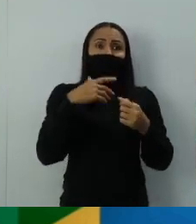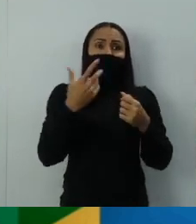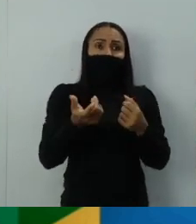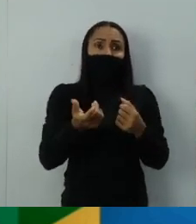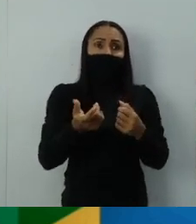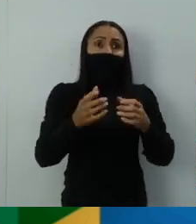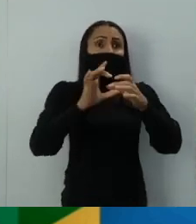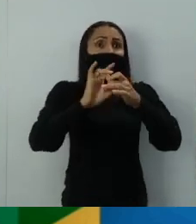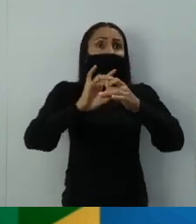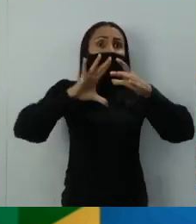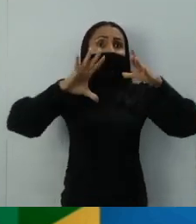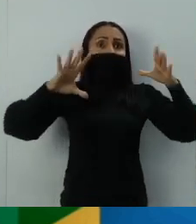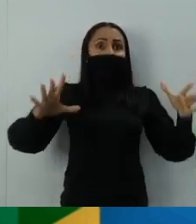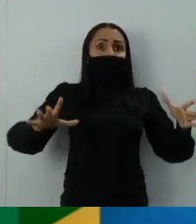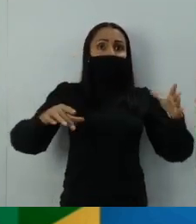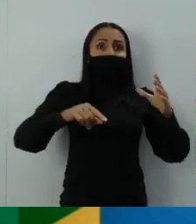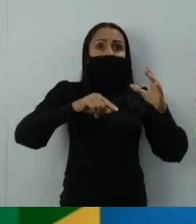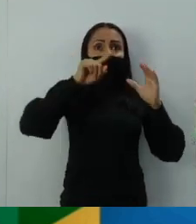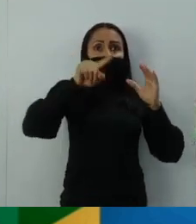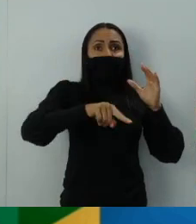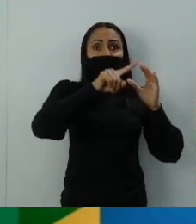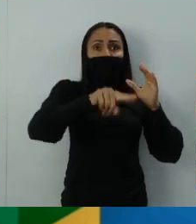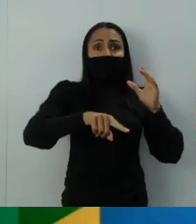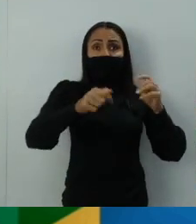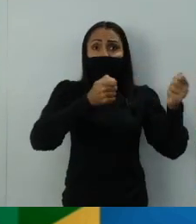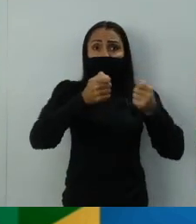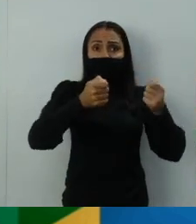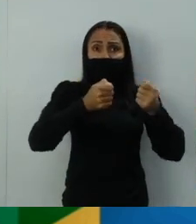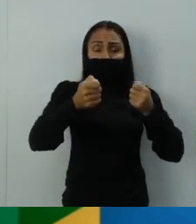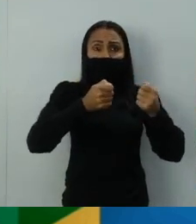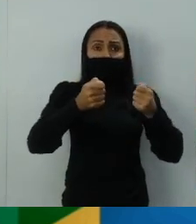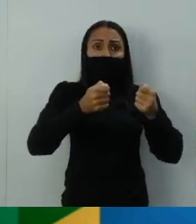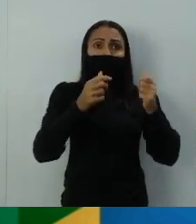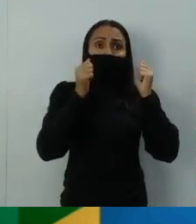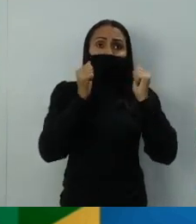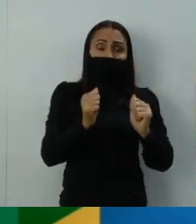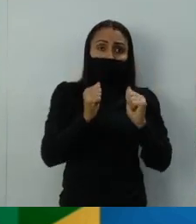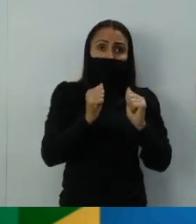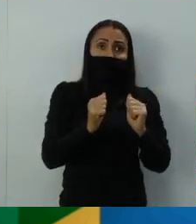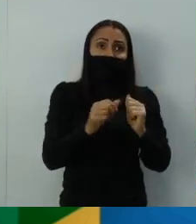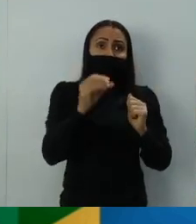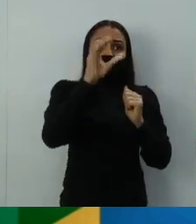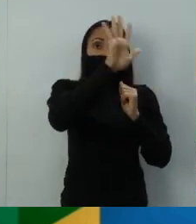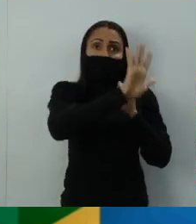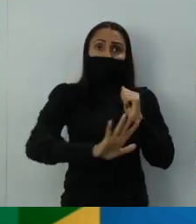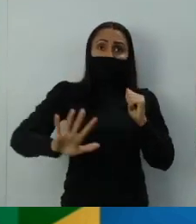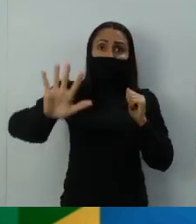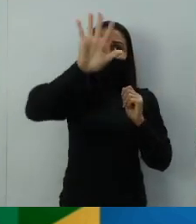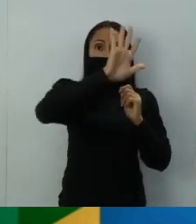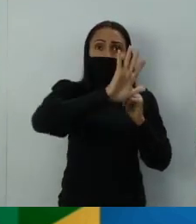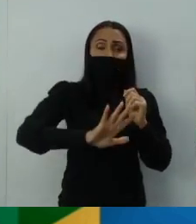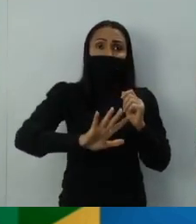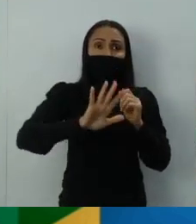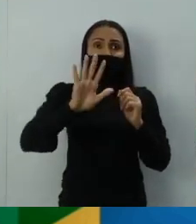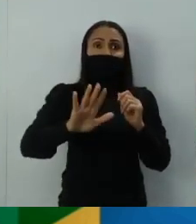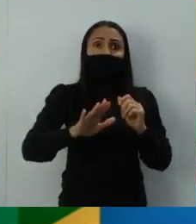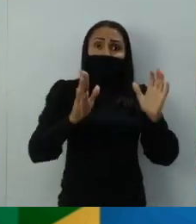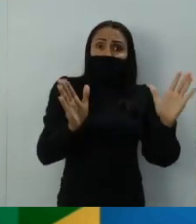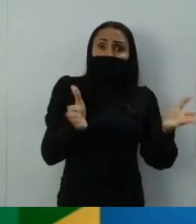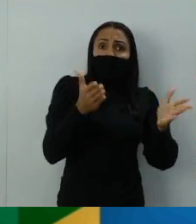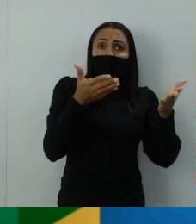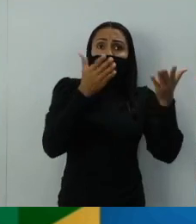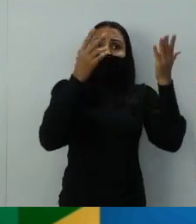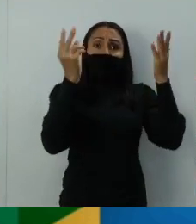eliminação das formas de controle de poder, ideologia nacionalista, que seria o quê? A exaltação e valorização